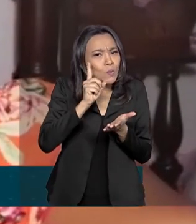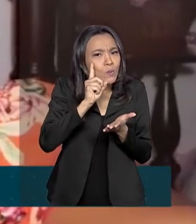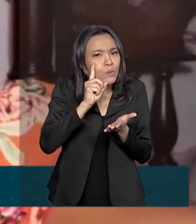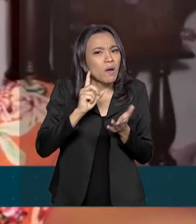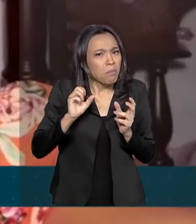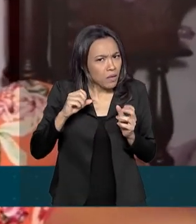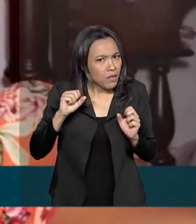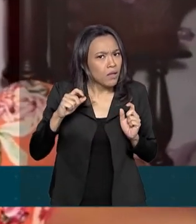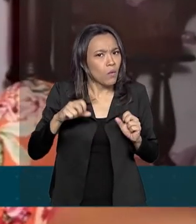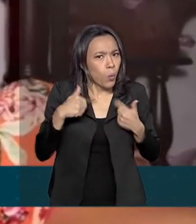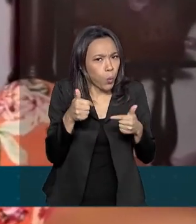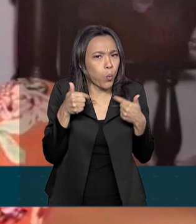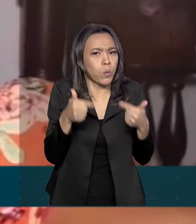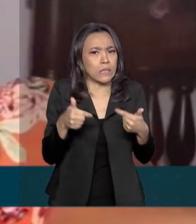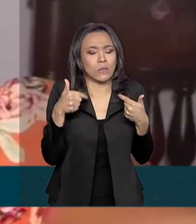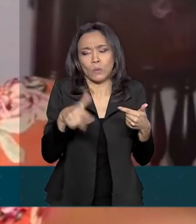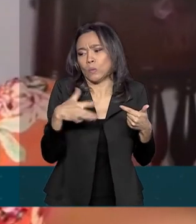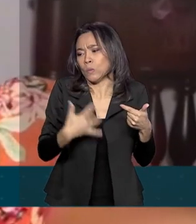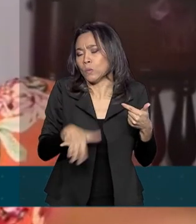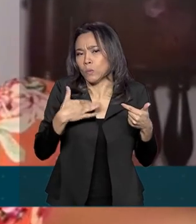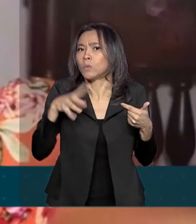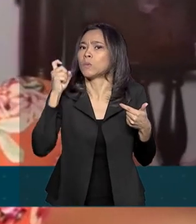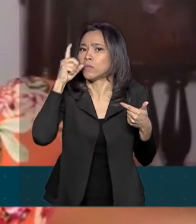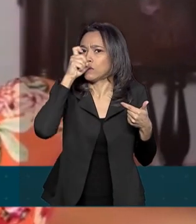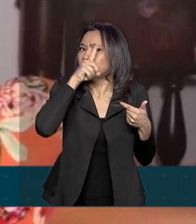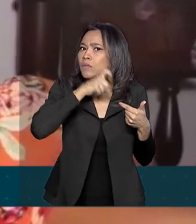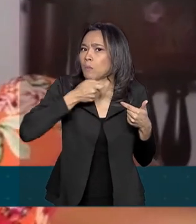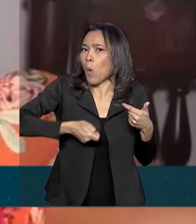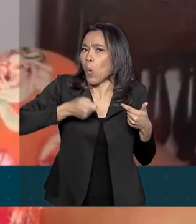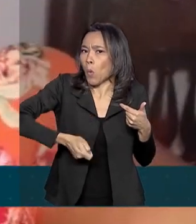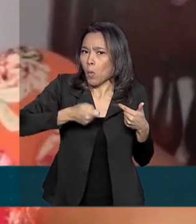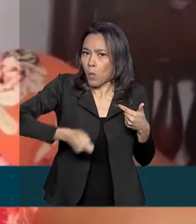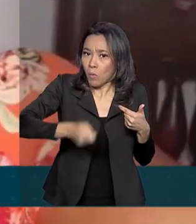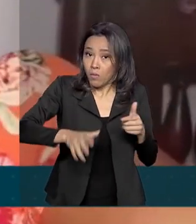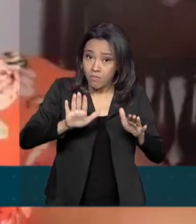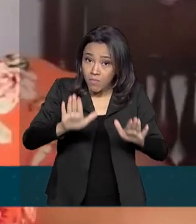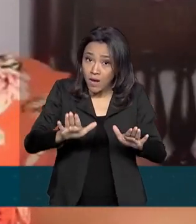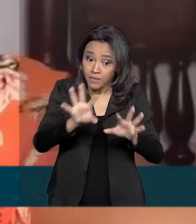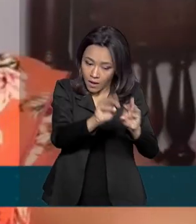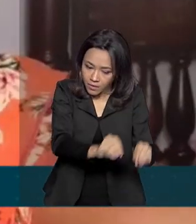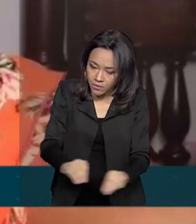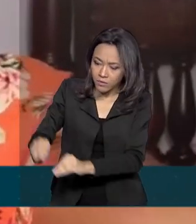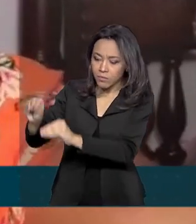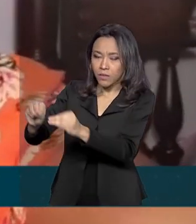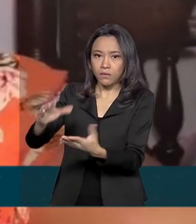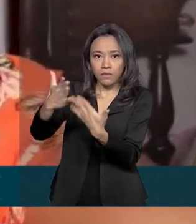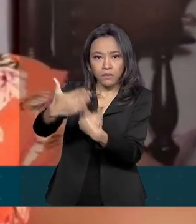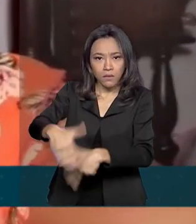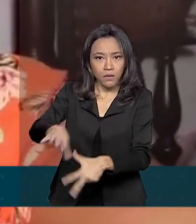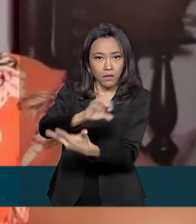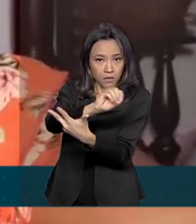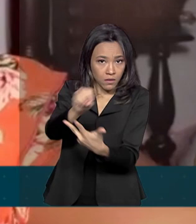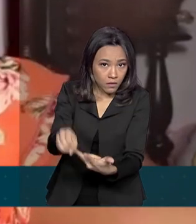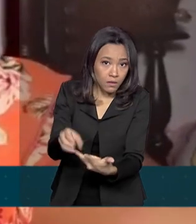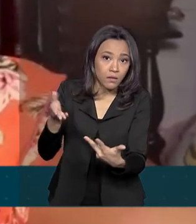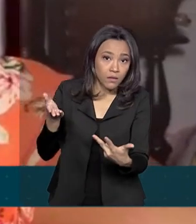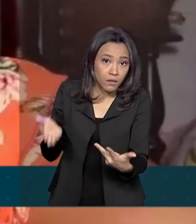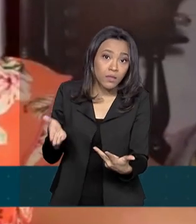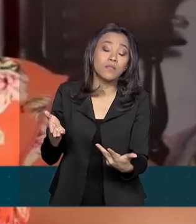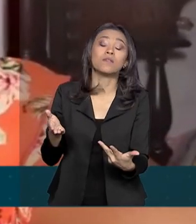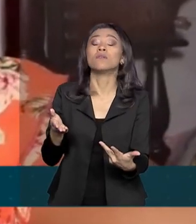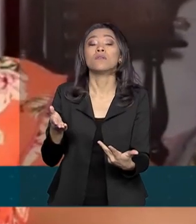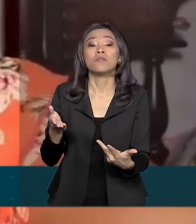diária, é muito difícil, mas acho que com o adiamento e com uma